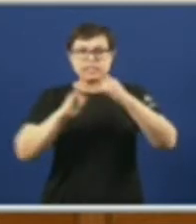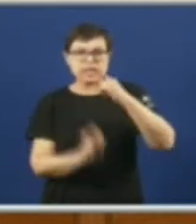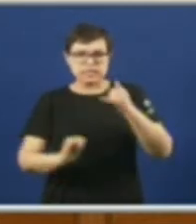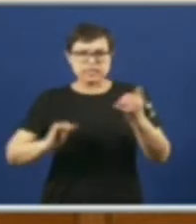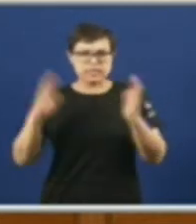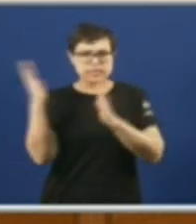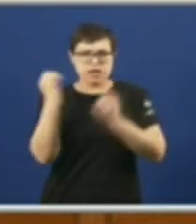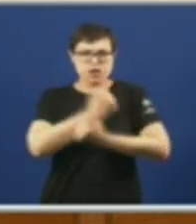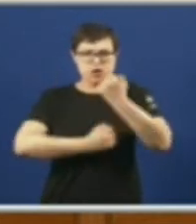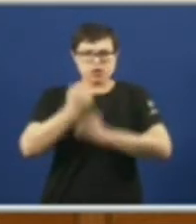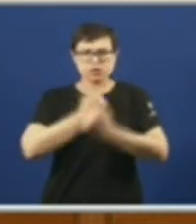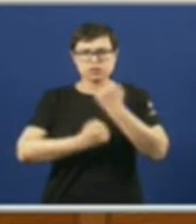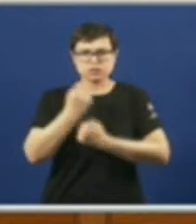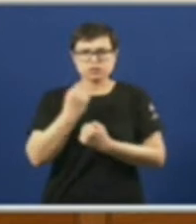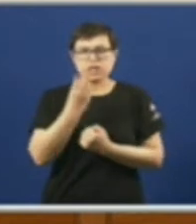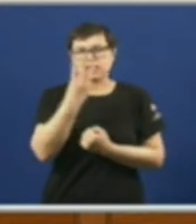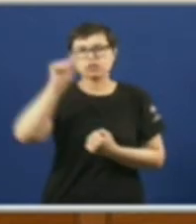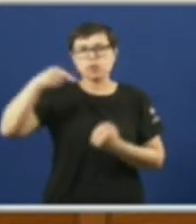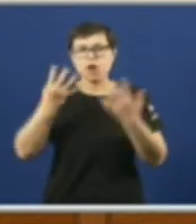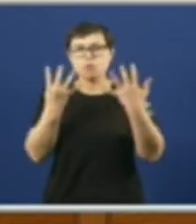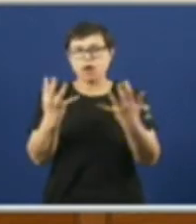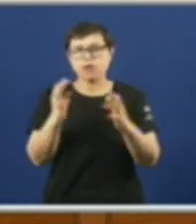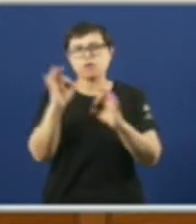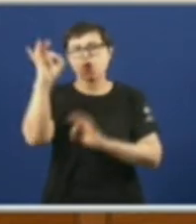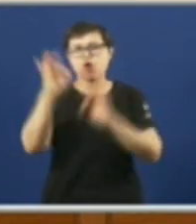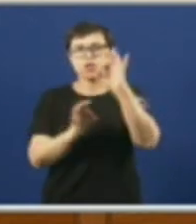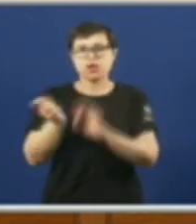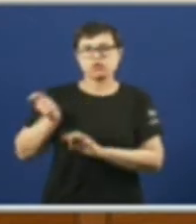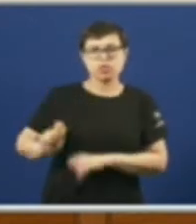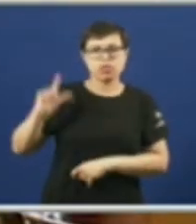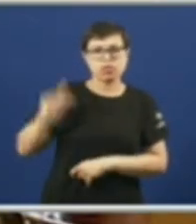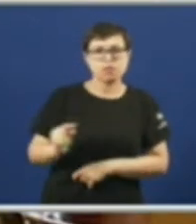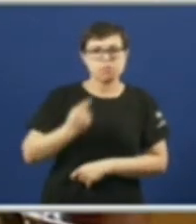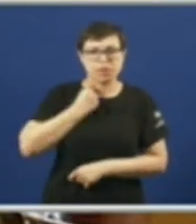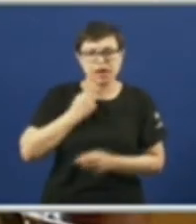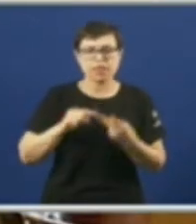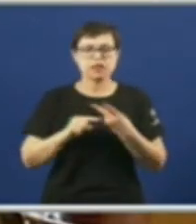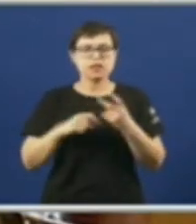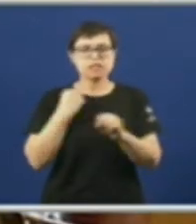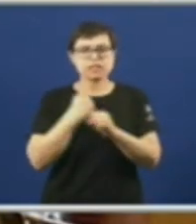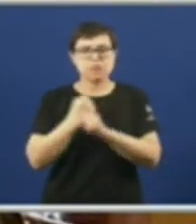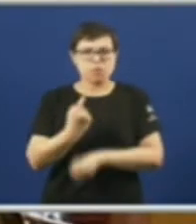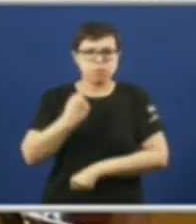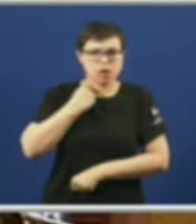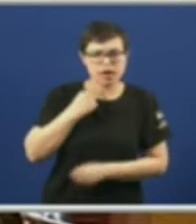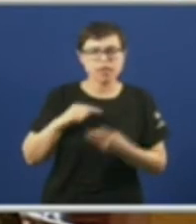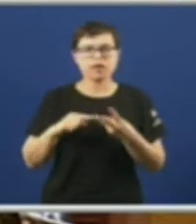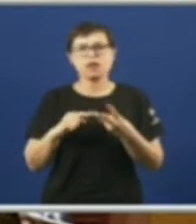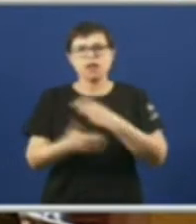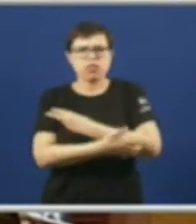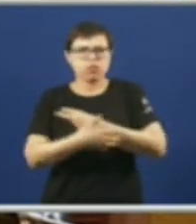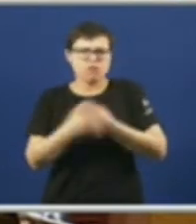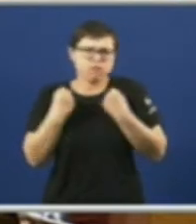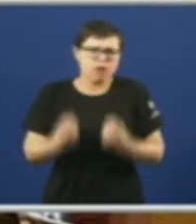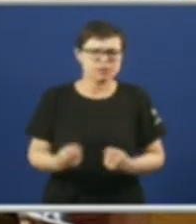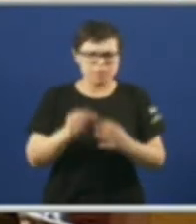dun 9,3% da nosa capacidade adquisitiva, con unha pérdida de emprego brutal, cunha precariedade fortísima, veña aquí a